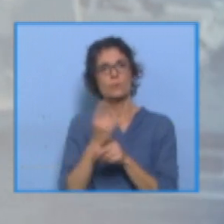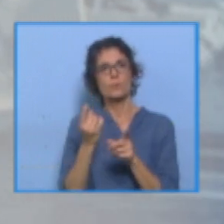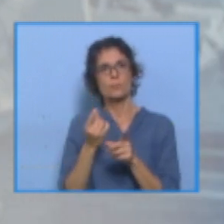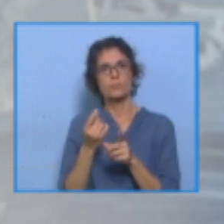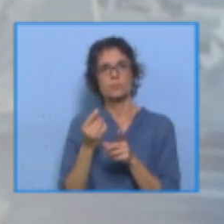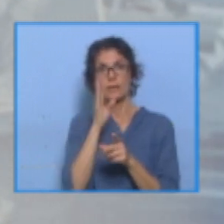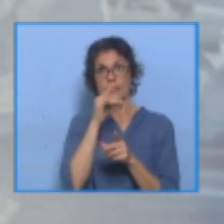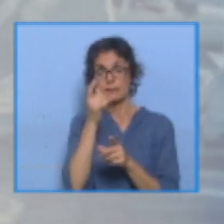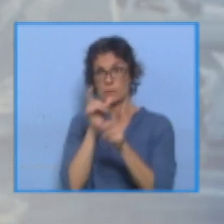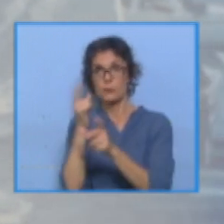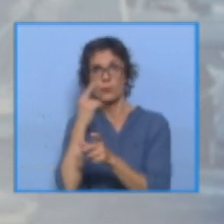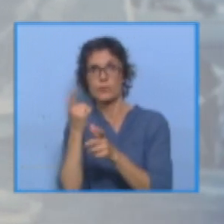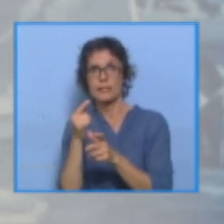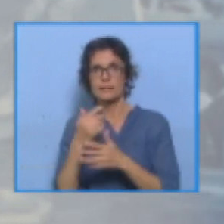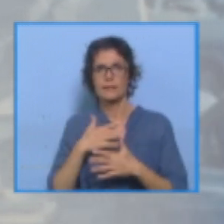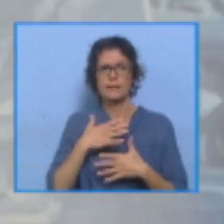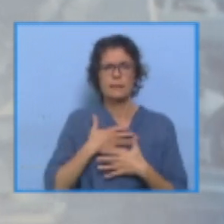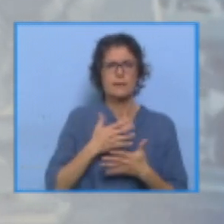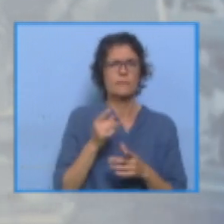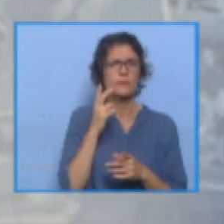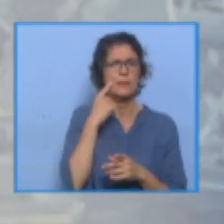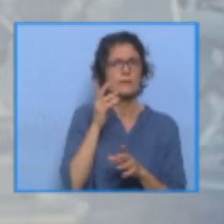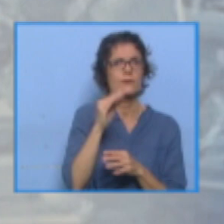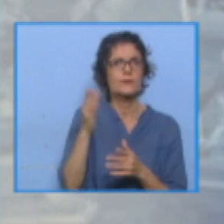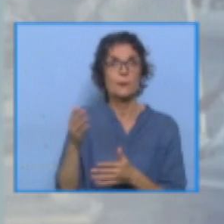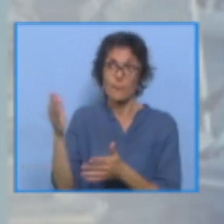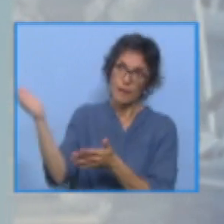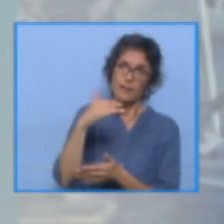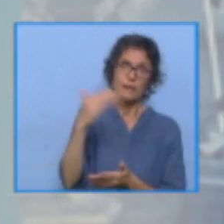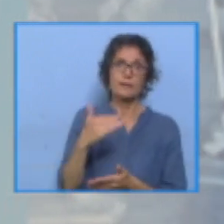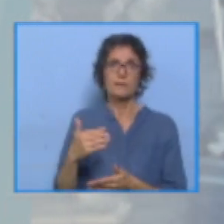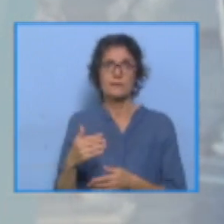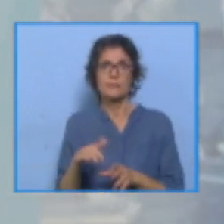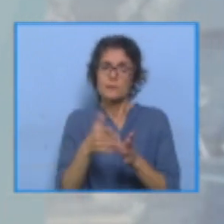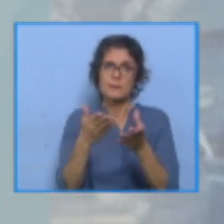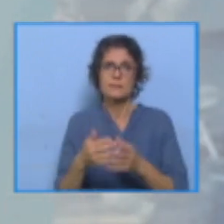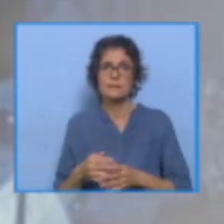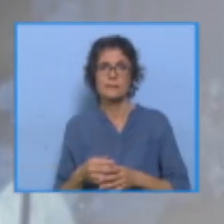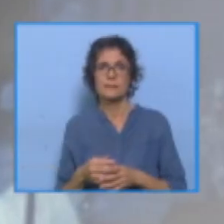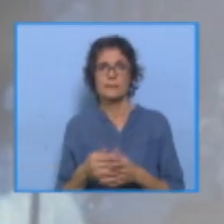que venham para poder também absorver disso e perceberem que é bom.